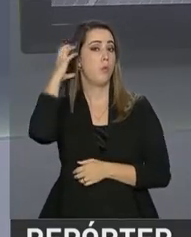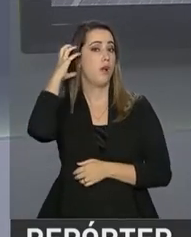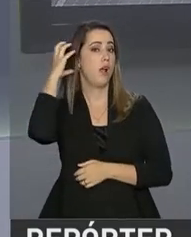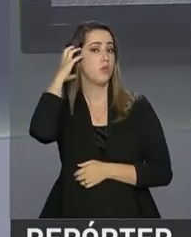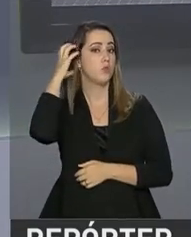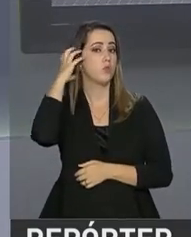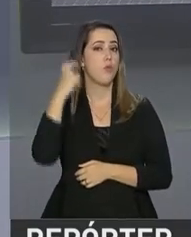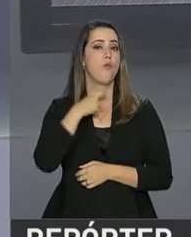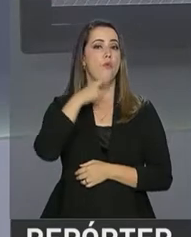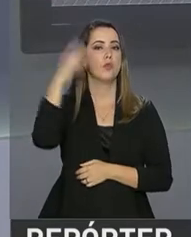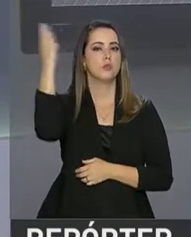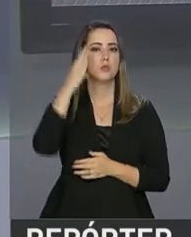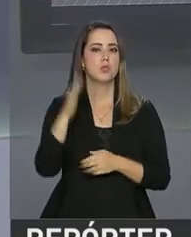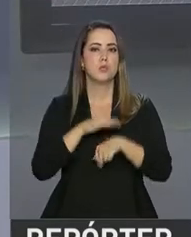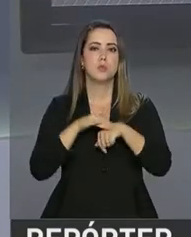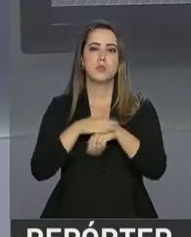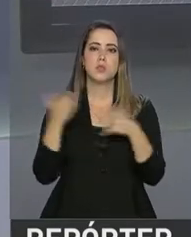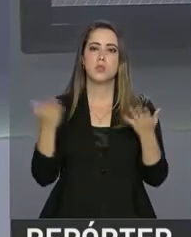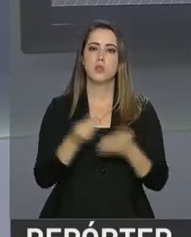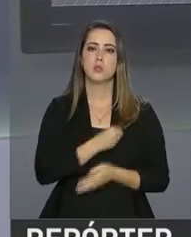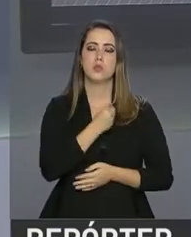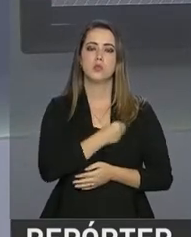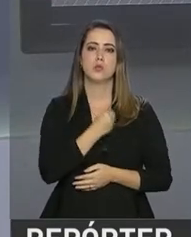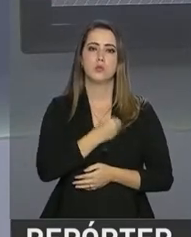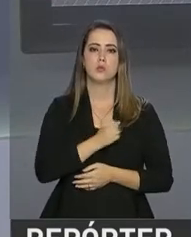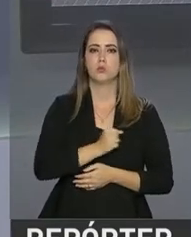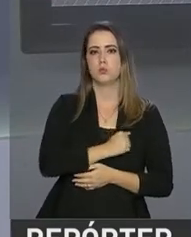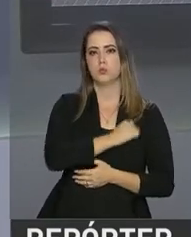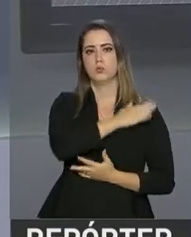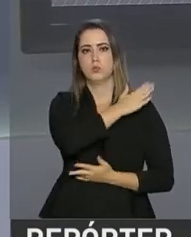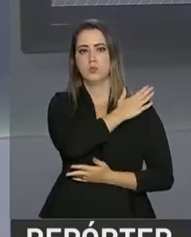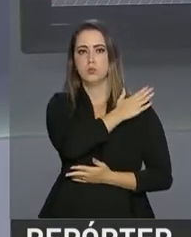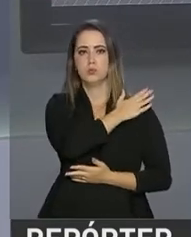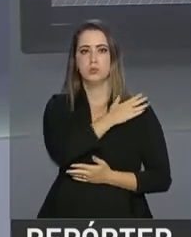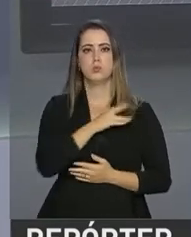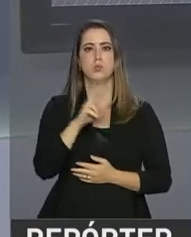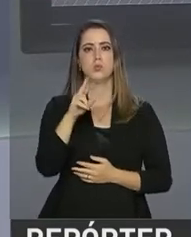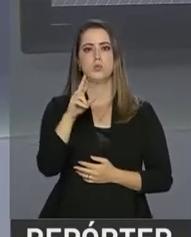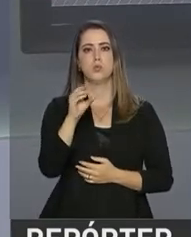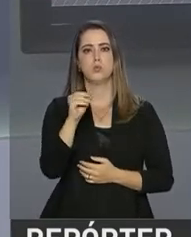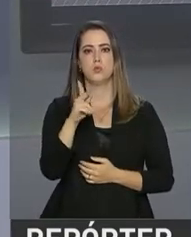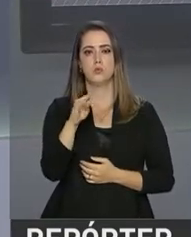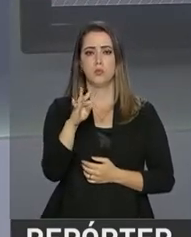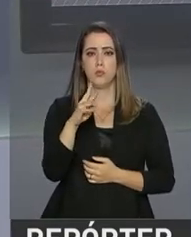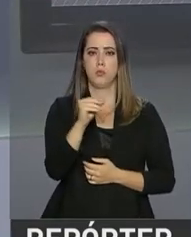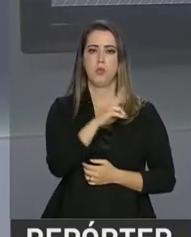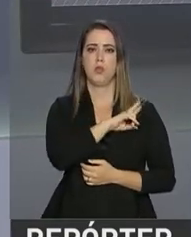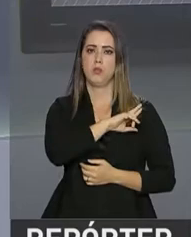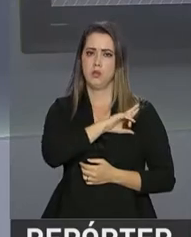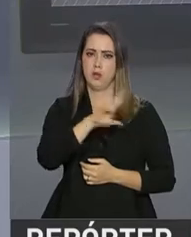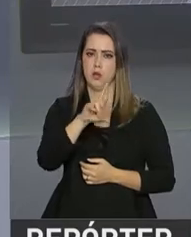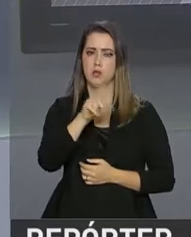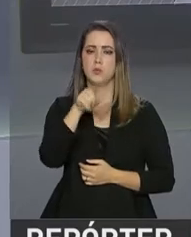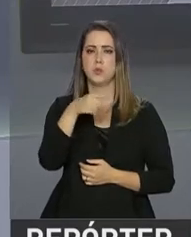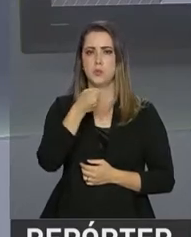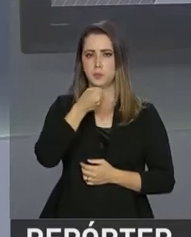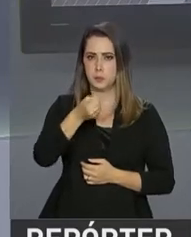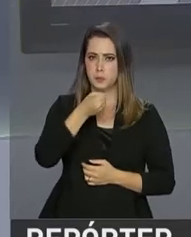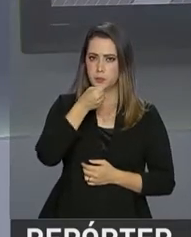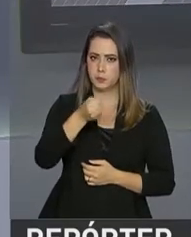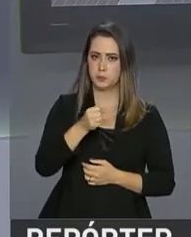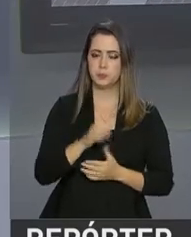brasil conversa agora ao vivo com o coronel roberto itamar que a porta voz do gabinete de intervenção